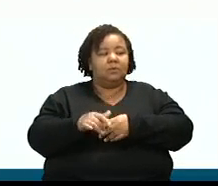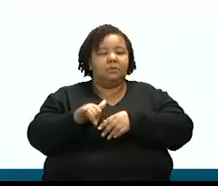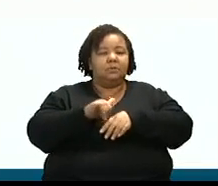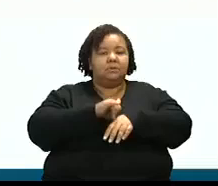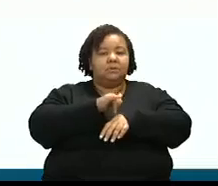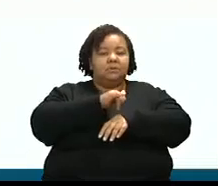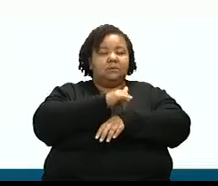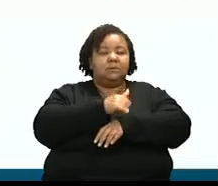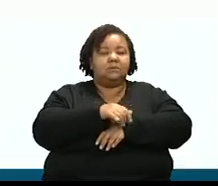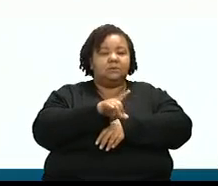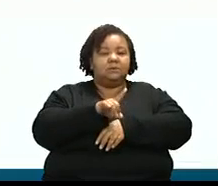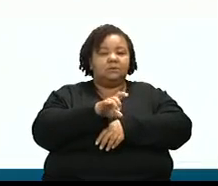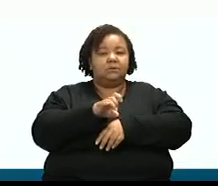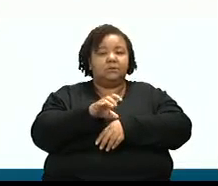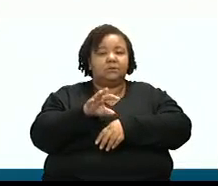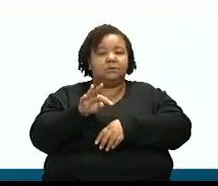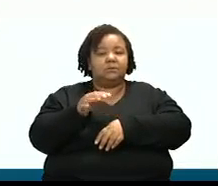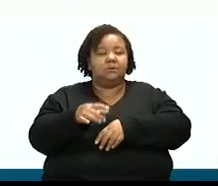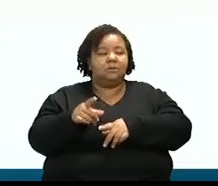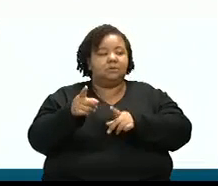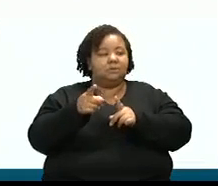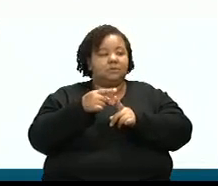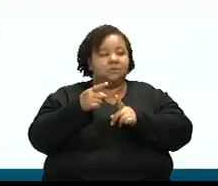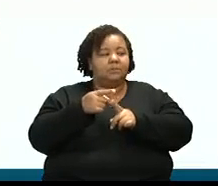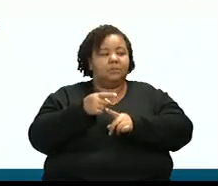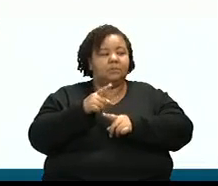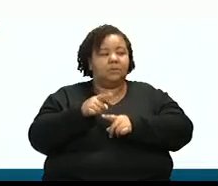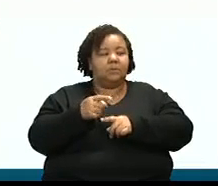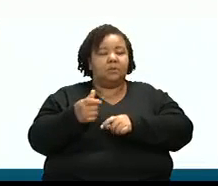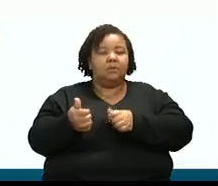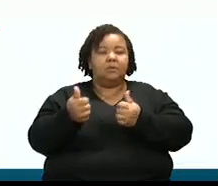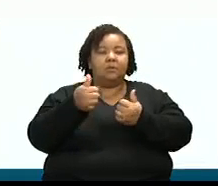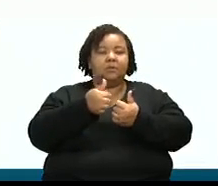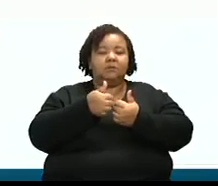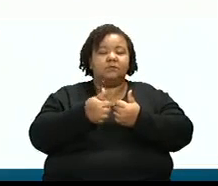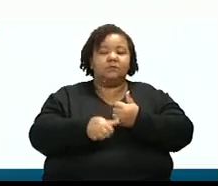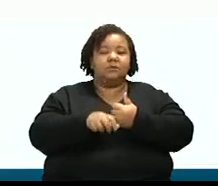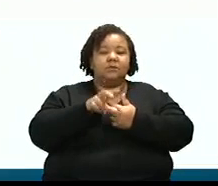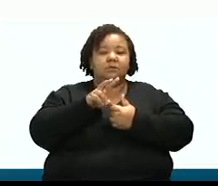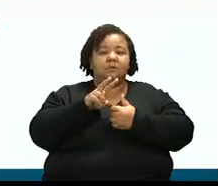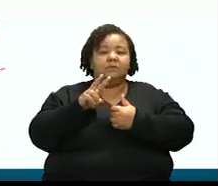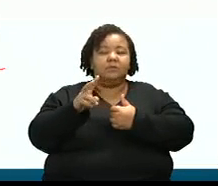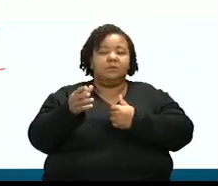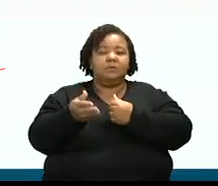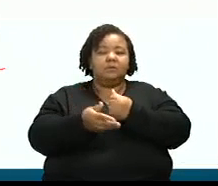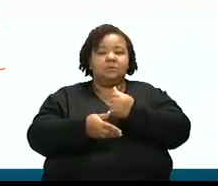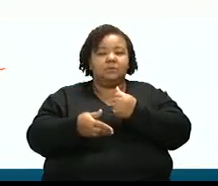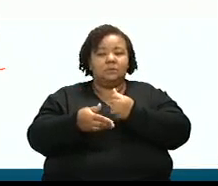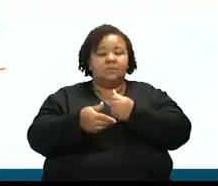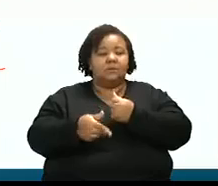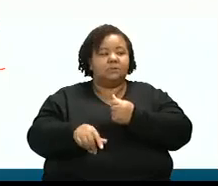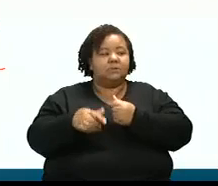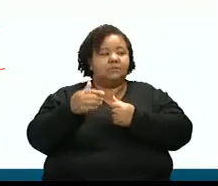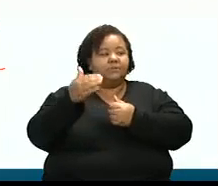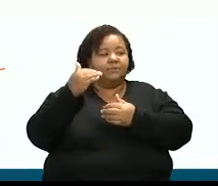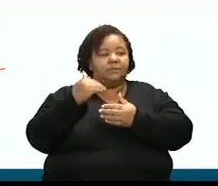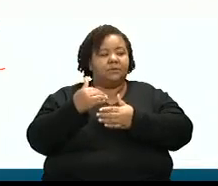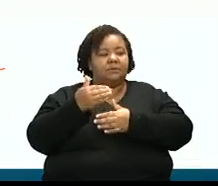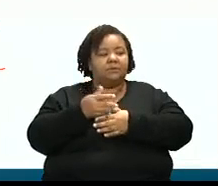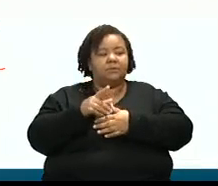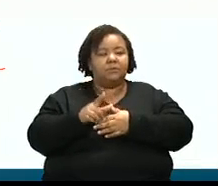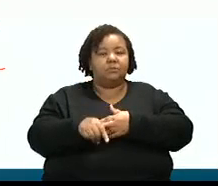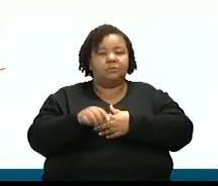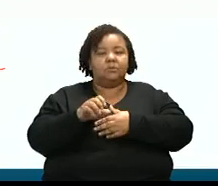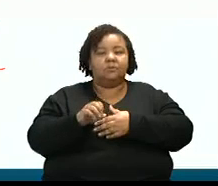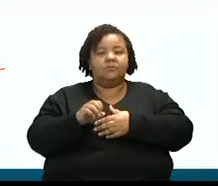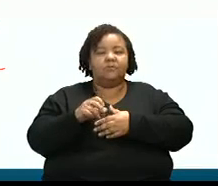de determinante. Na primeira linha, eu identifico os vetores da base canônica. Na segunda, eu identifico o